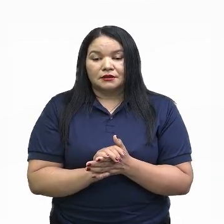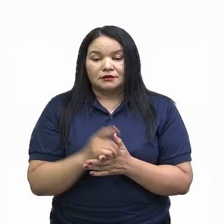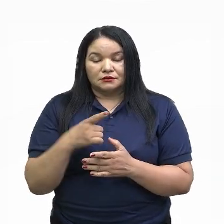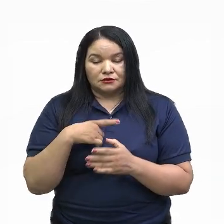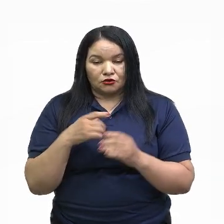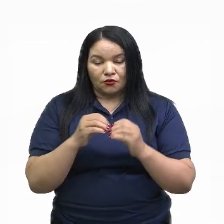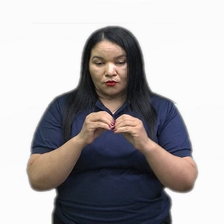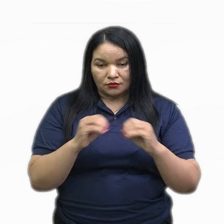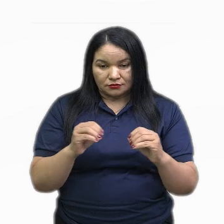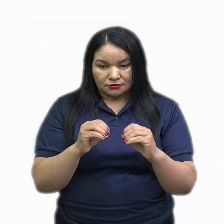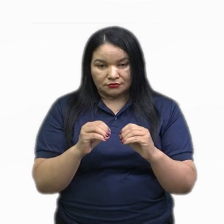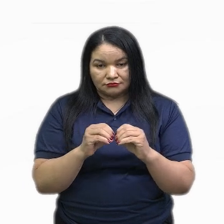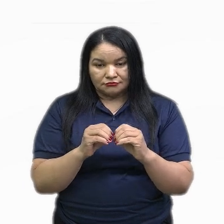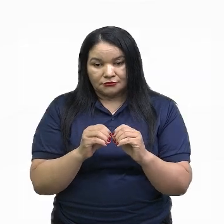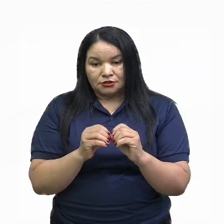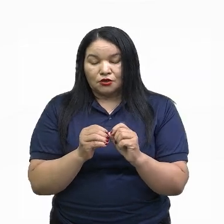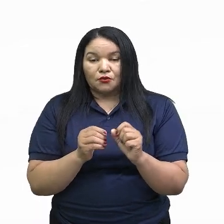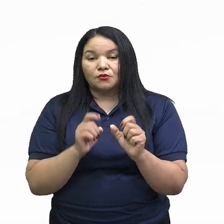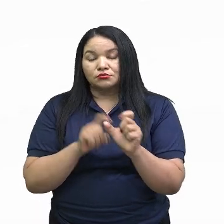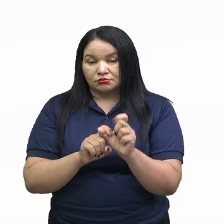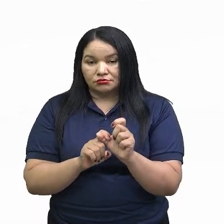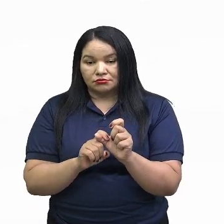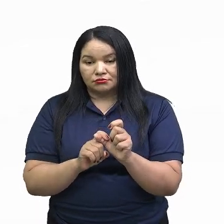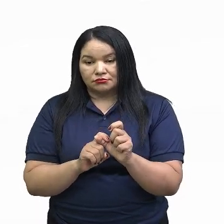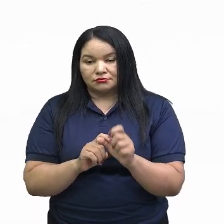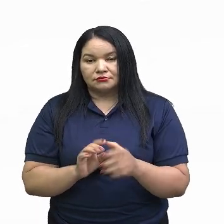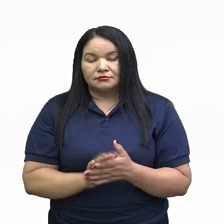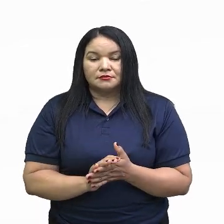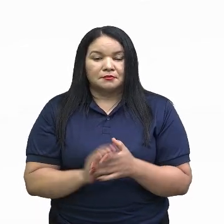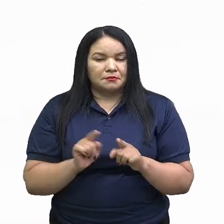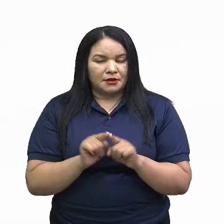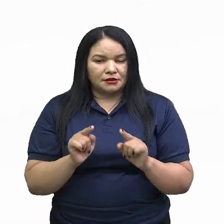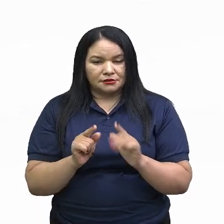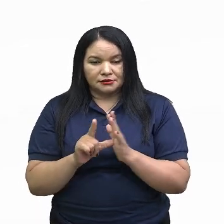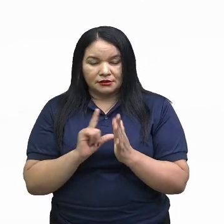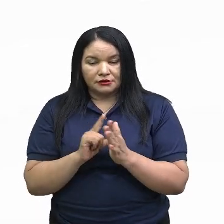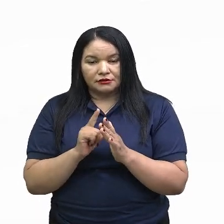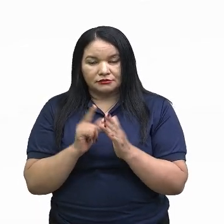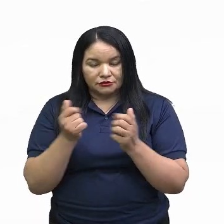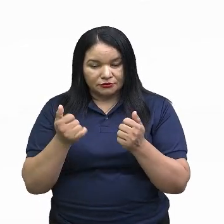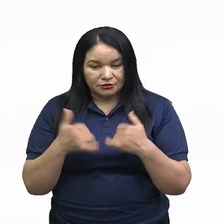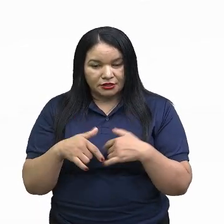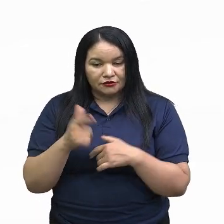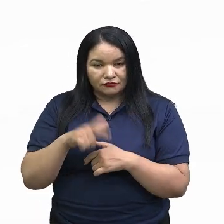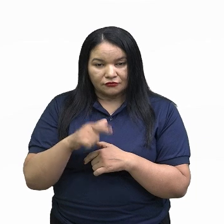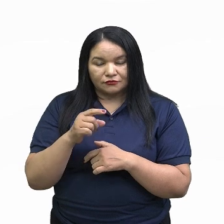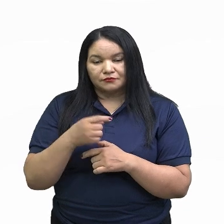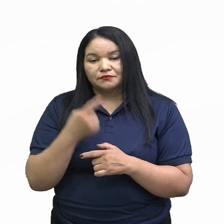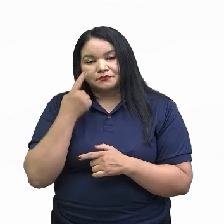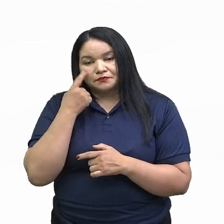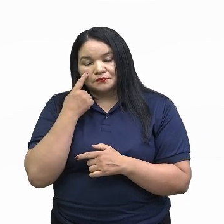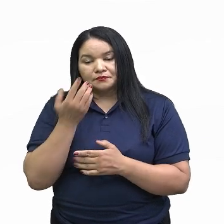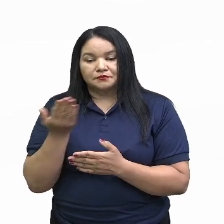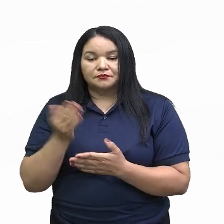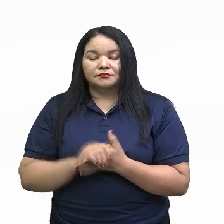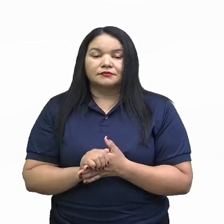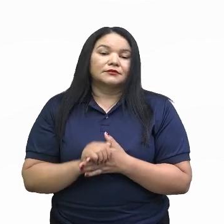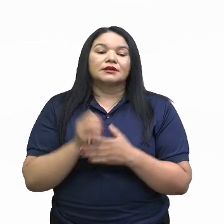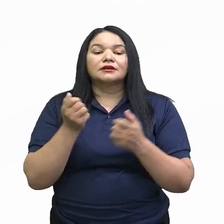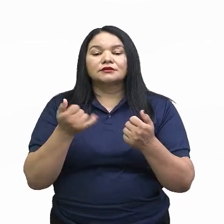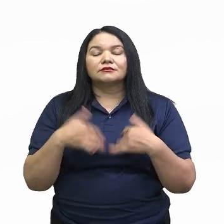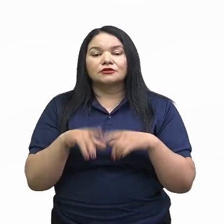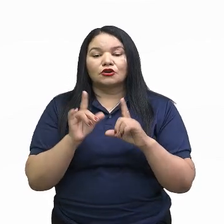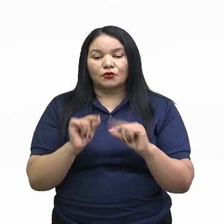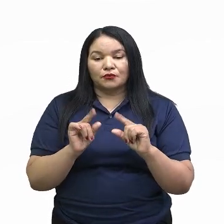orações subordinadas. Mas, antes de nós chegarmos às classificações, quero que vocês voltem aqui comigo, para nós falarmos o